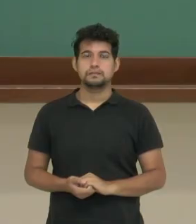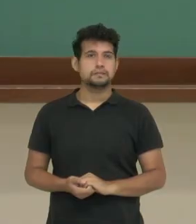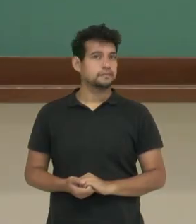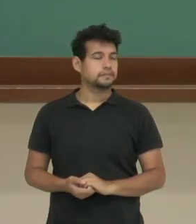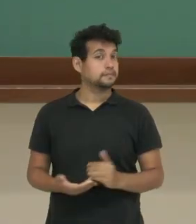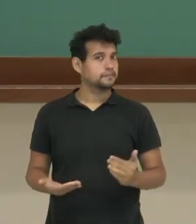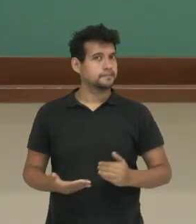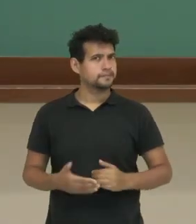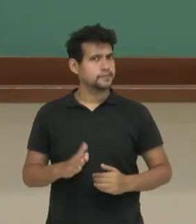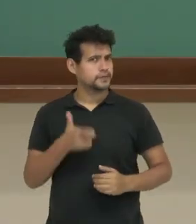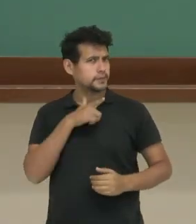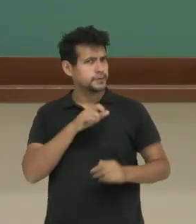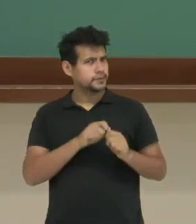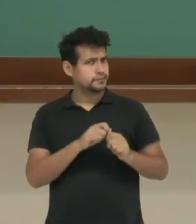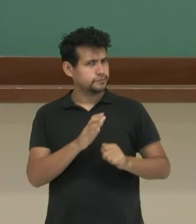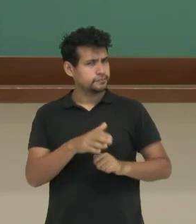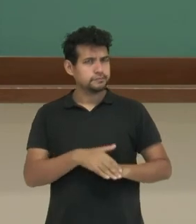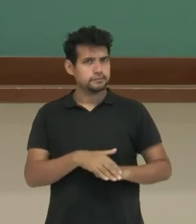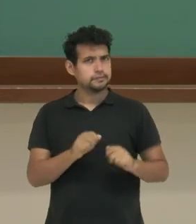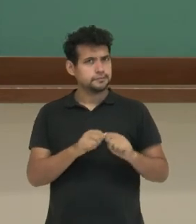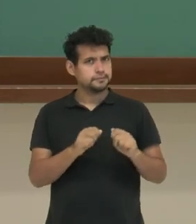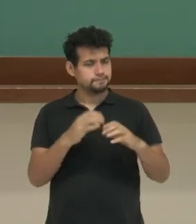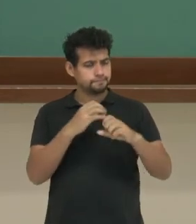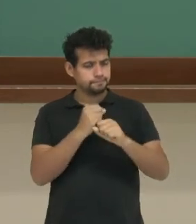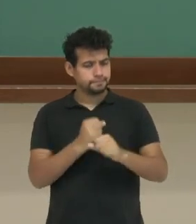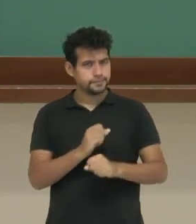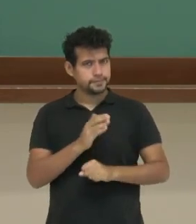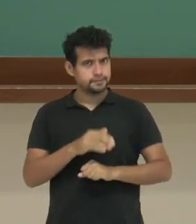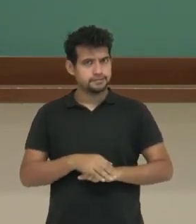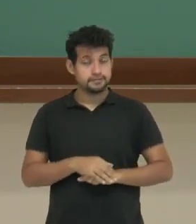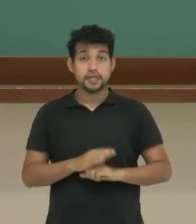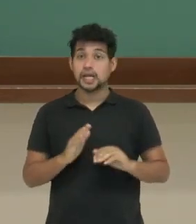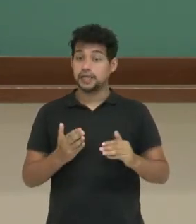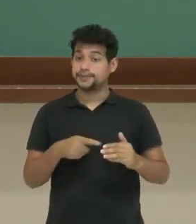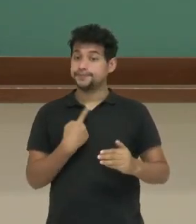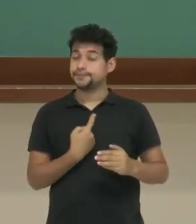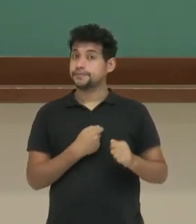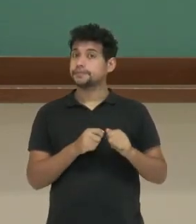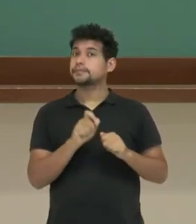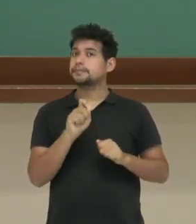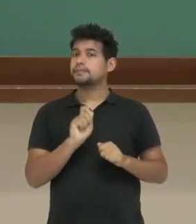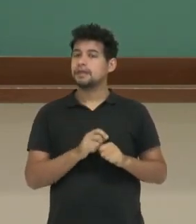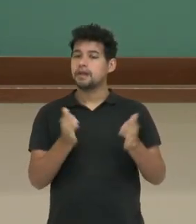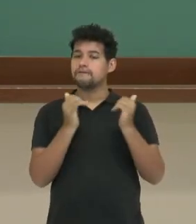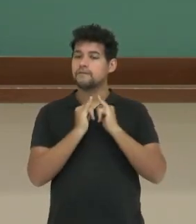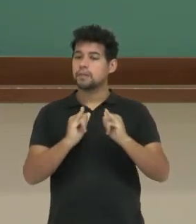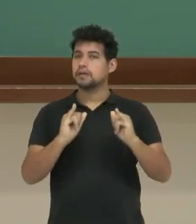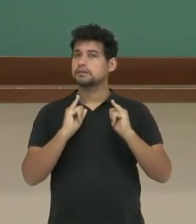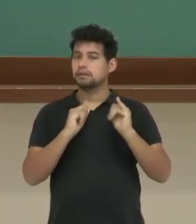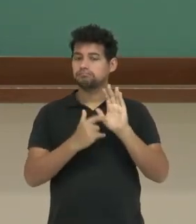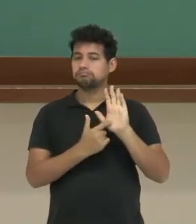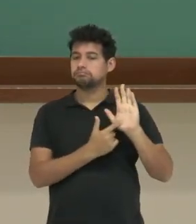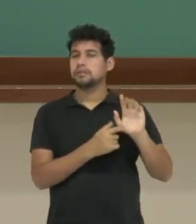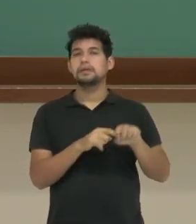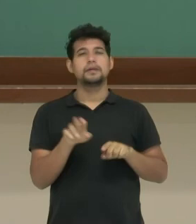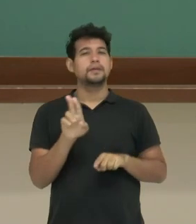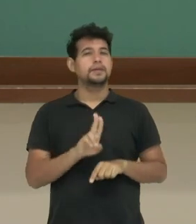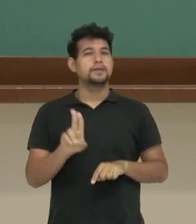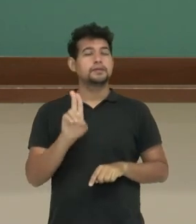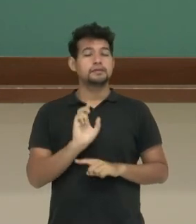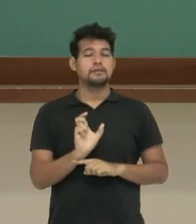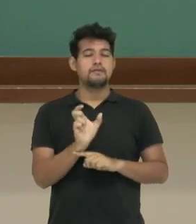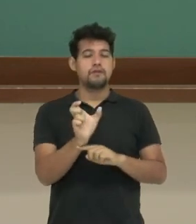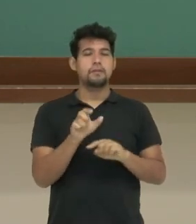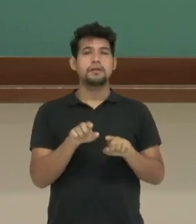E daí, você conseguiu fazer? Fez a continha? Vamos lá, retiramos os dados do problema, colocamos a fórmula